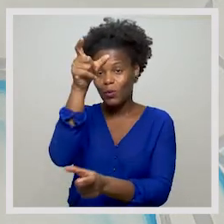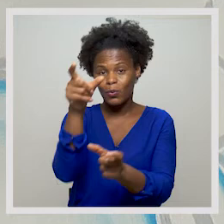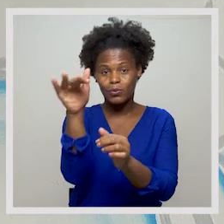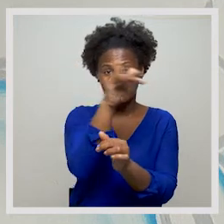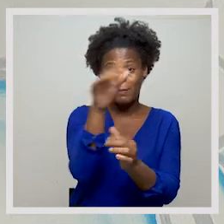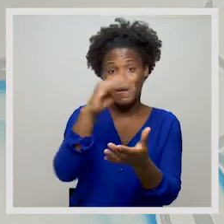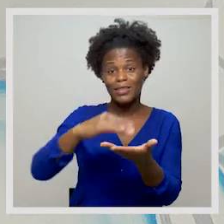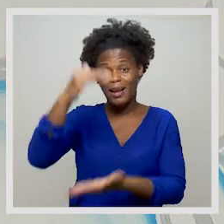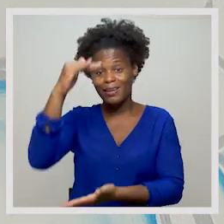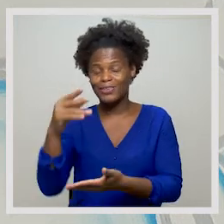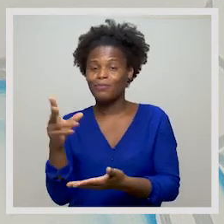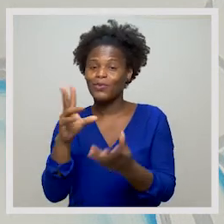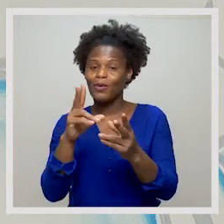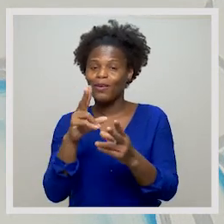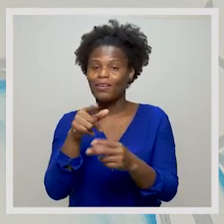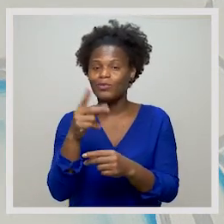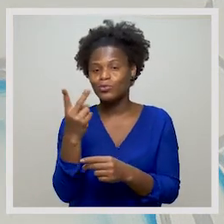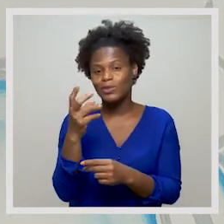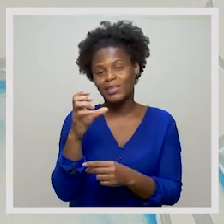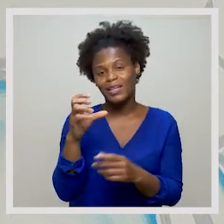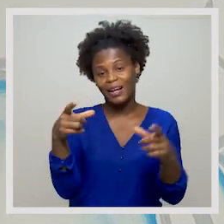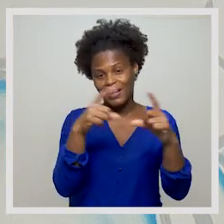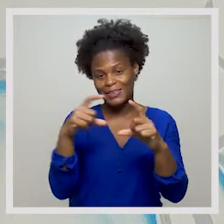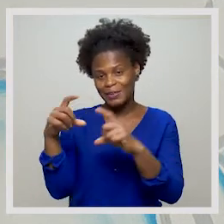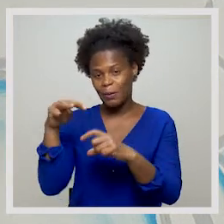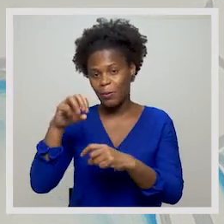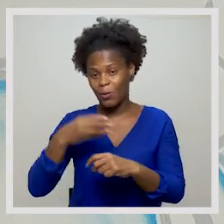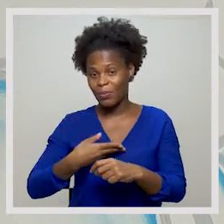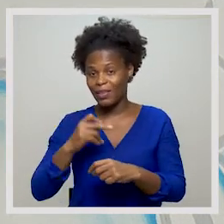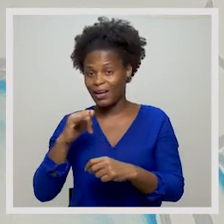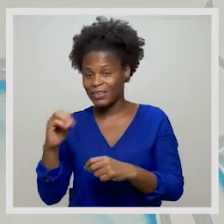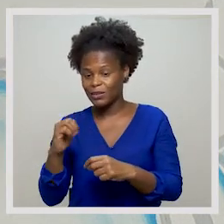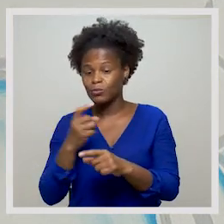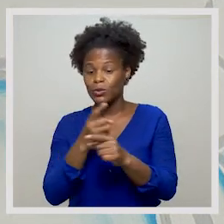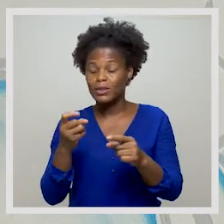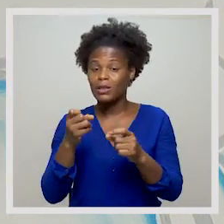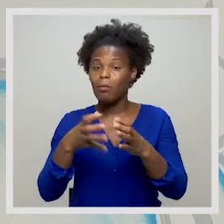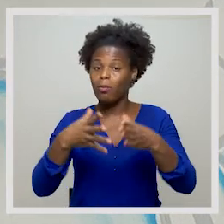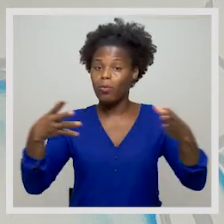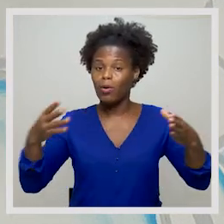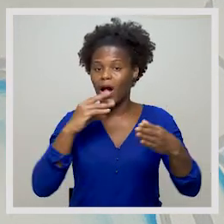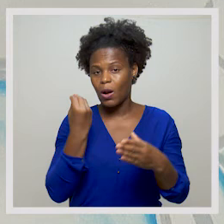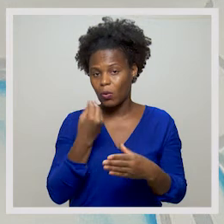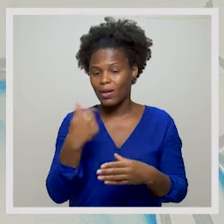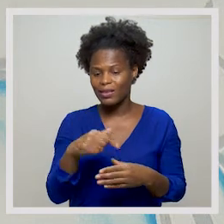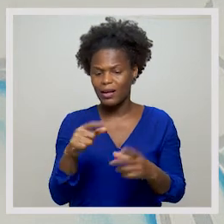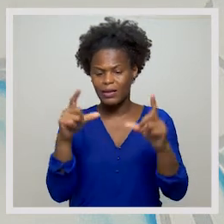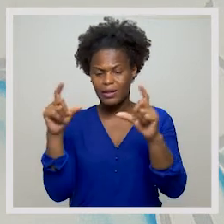nossas classes modais. Por isso que chegamos à conclusão, a maioria dos alunos